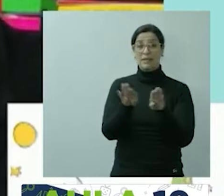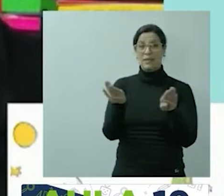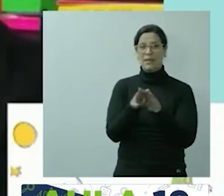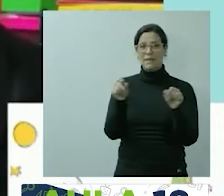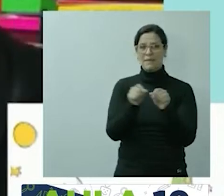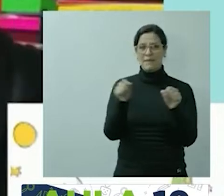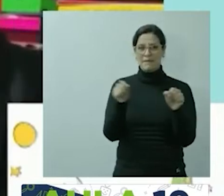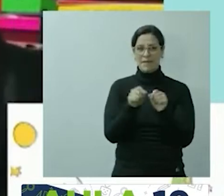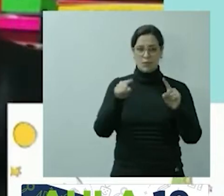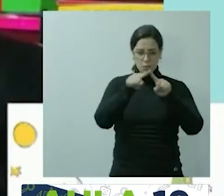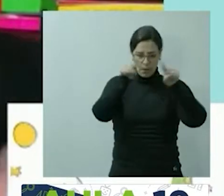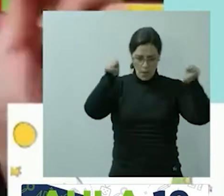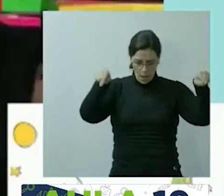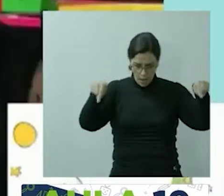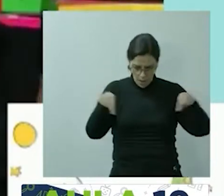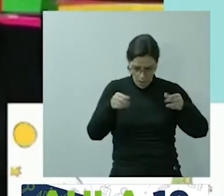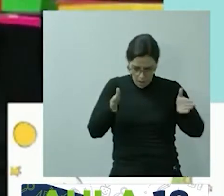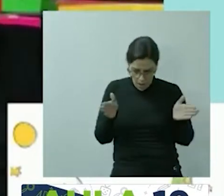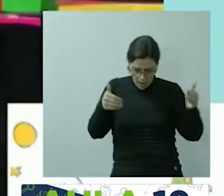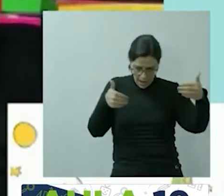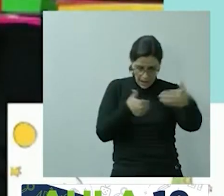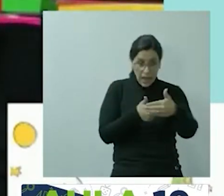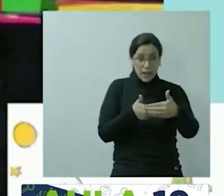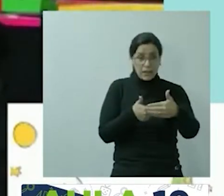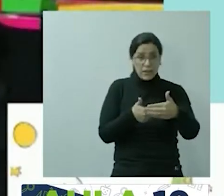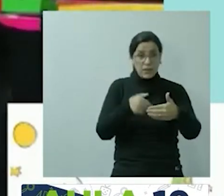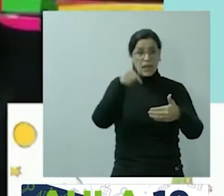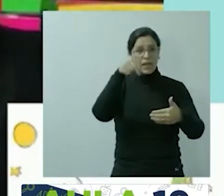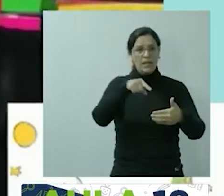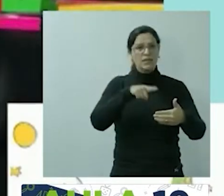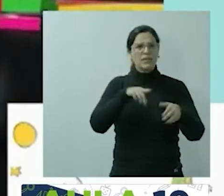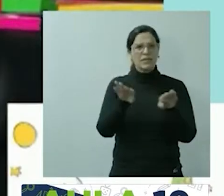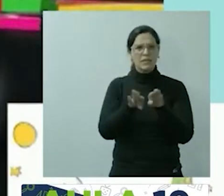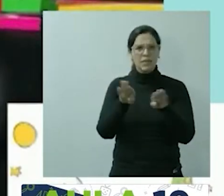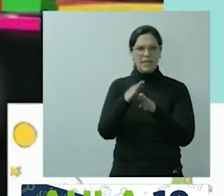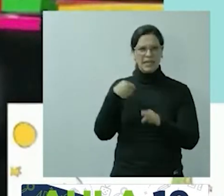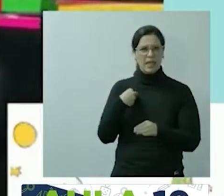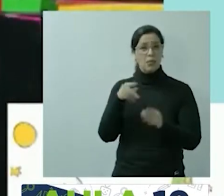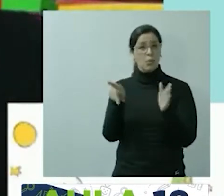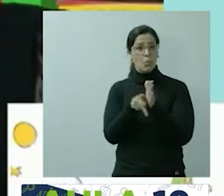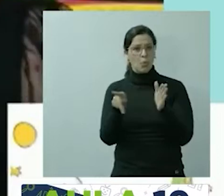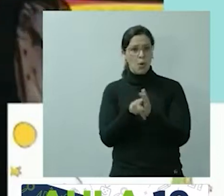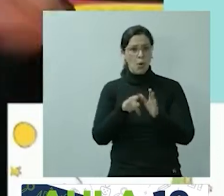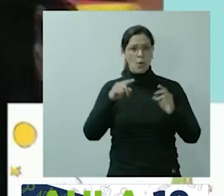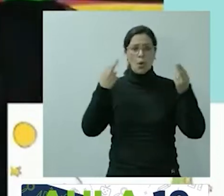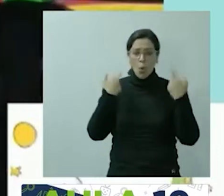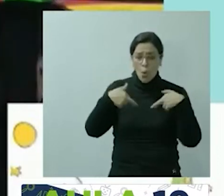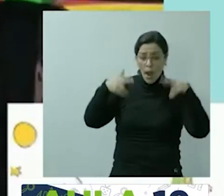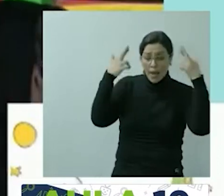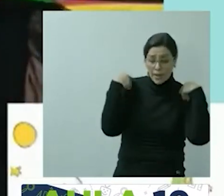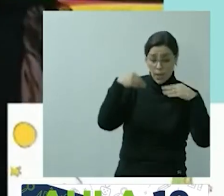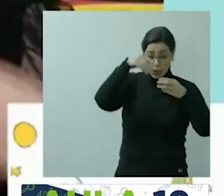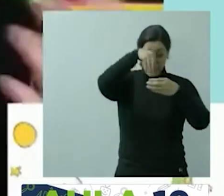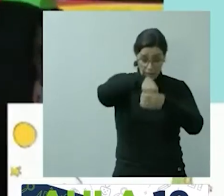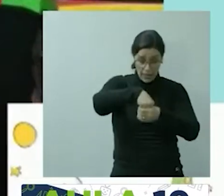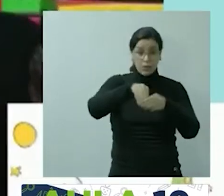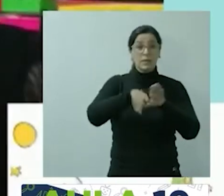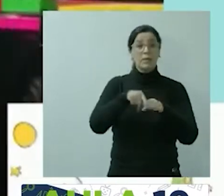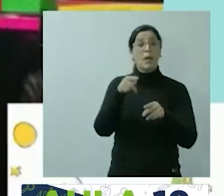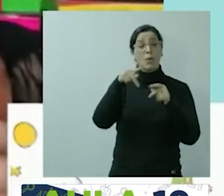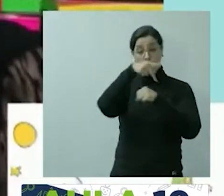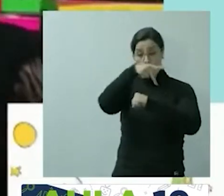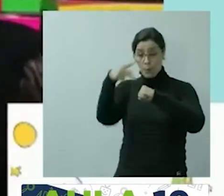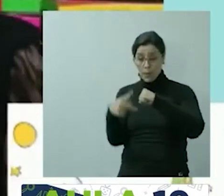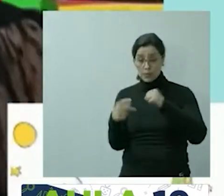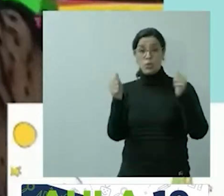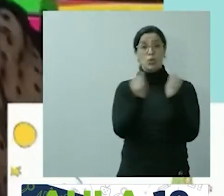uma caixa com um carneiro ali dentro. Assim, o pequeno príncipe poderia levar o carneiro para qualquer lugar, para qualquer